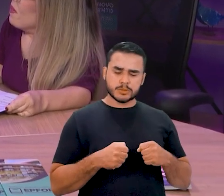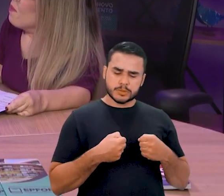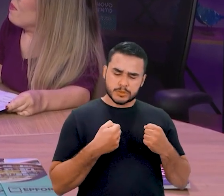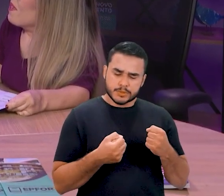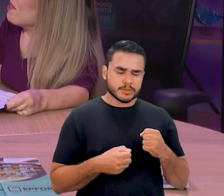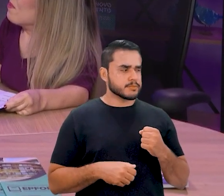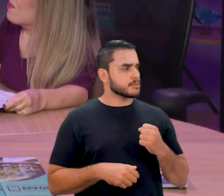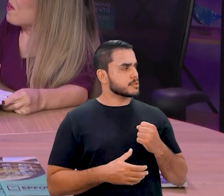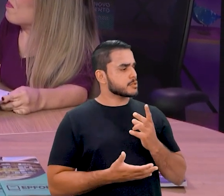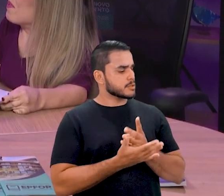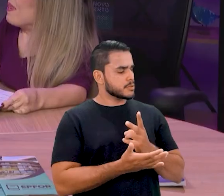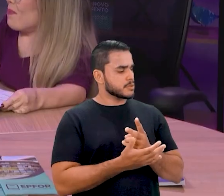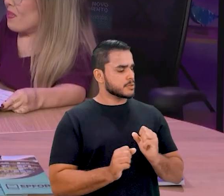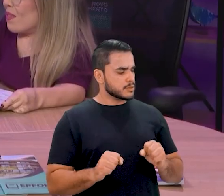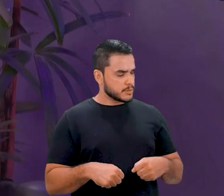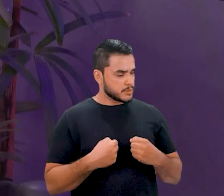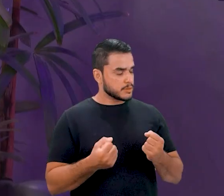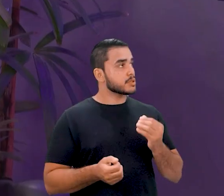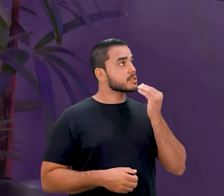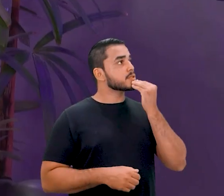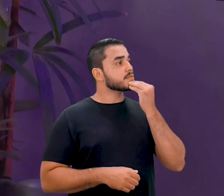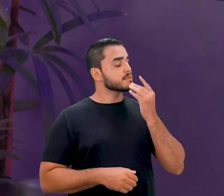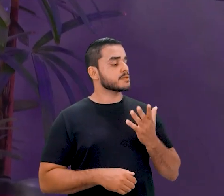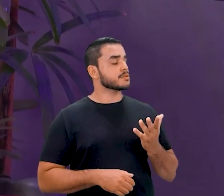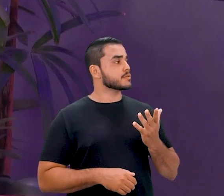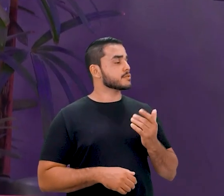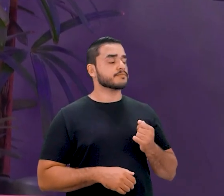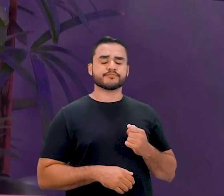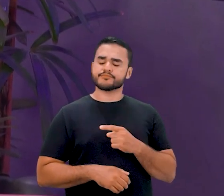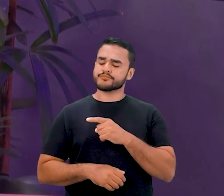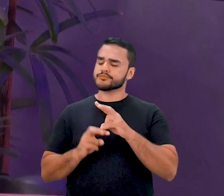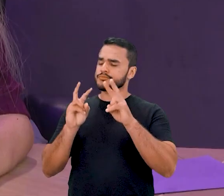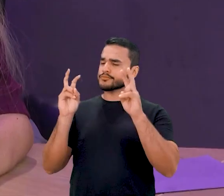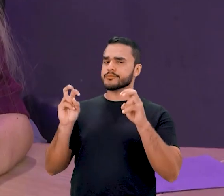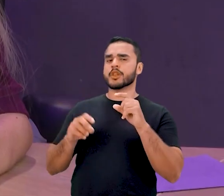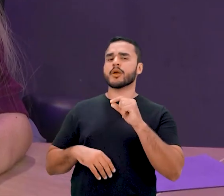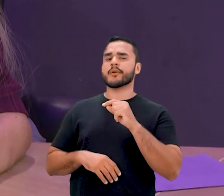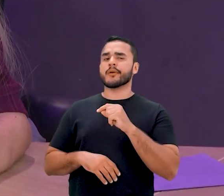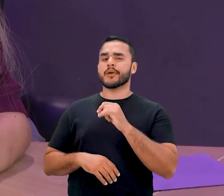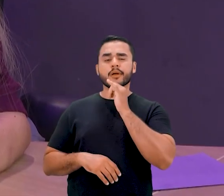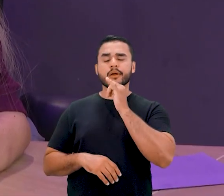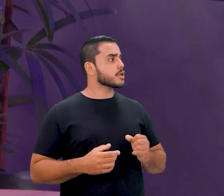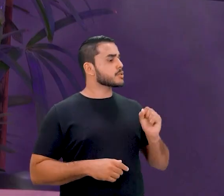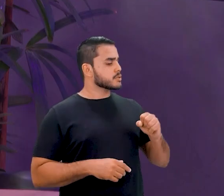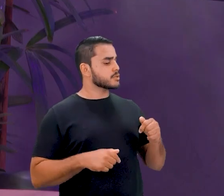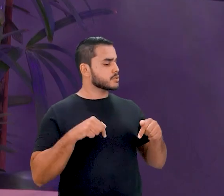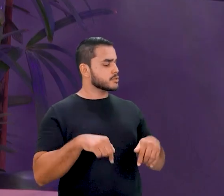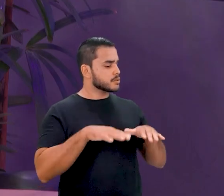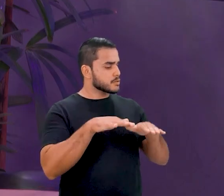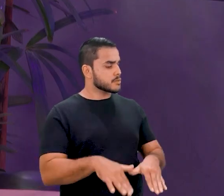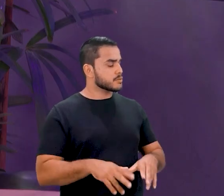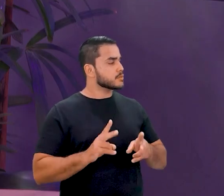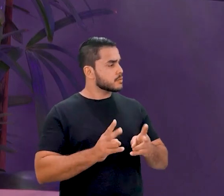deficiência, ela atua para garantir que inclusão não seja apenas discurso, mas prática cotidiana. cresci